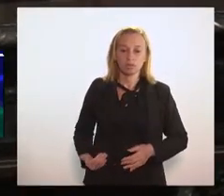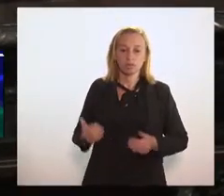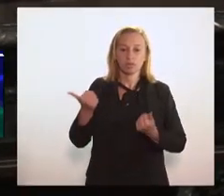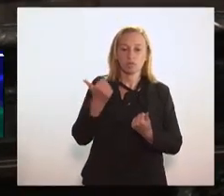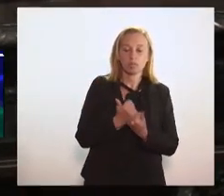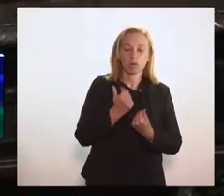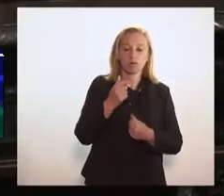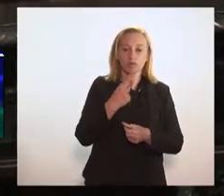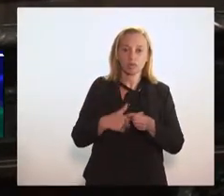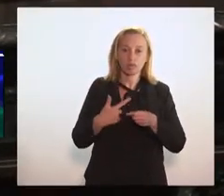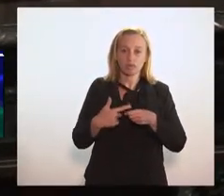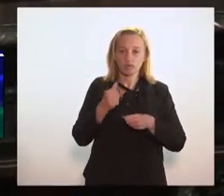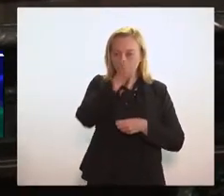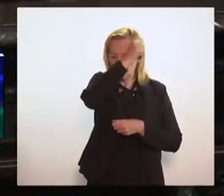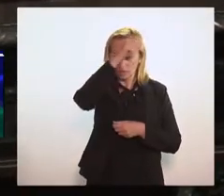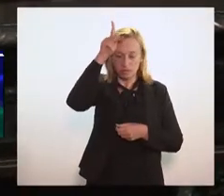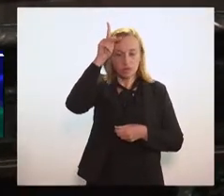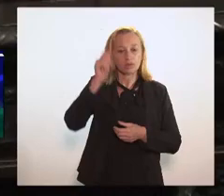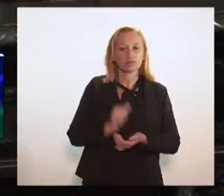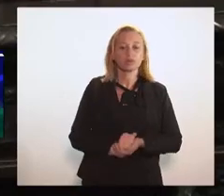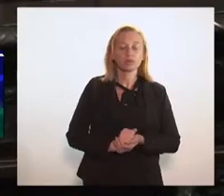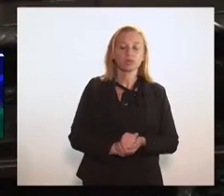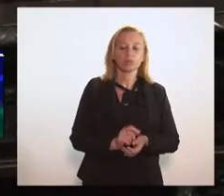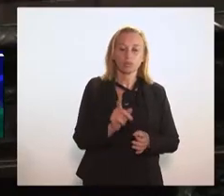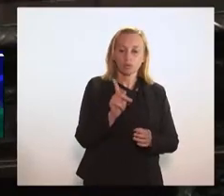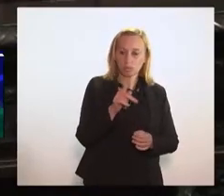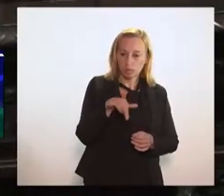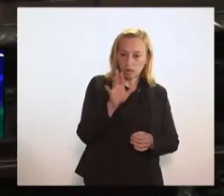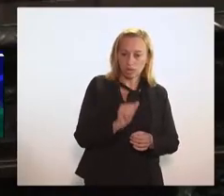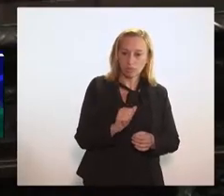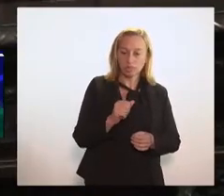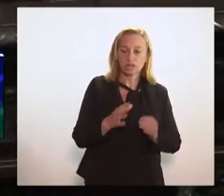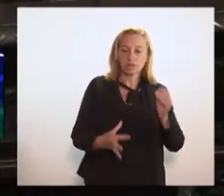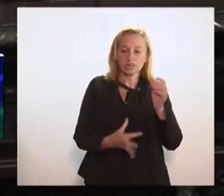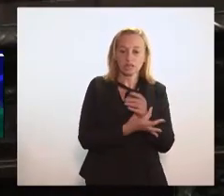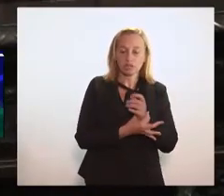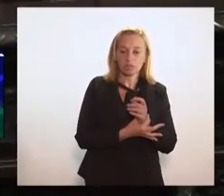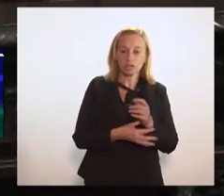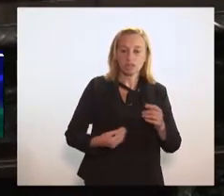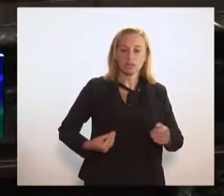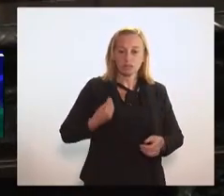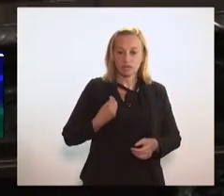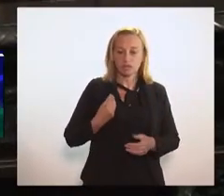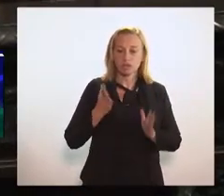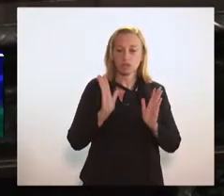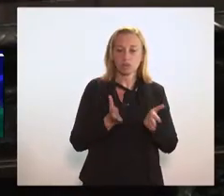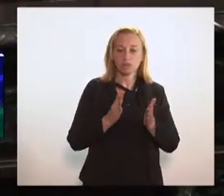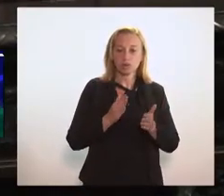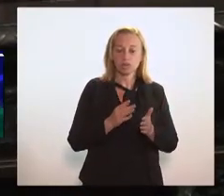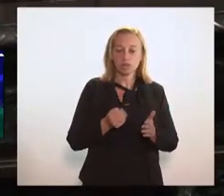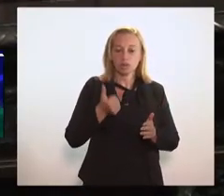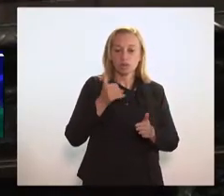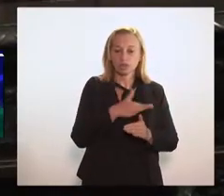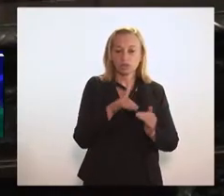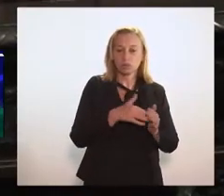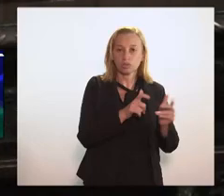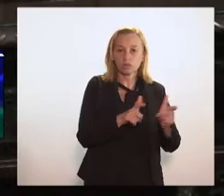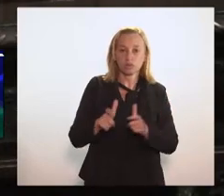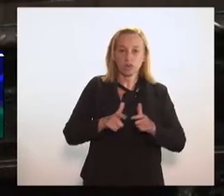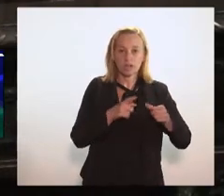apoio da Prefeitura, com o programa Segurança Presente, que hoje está em quase todas as regiões do